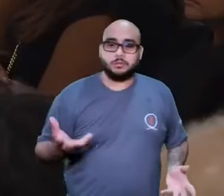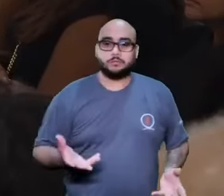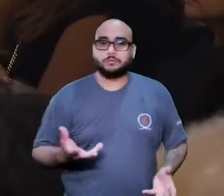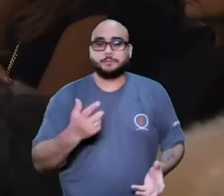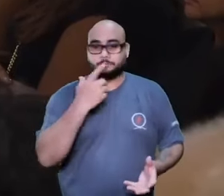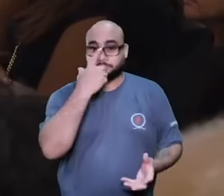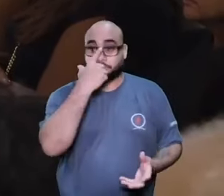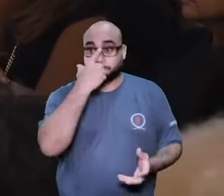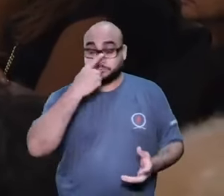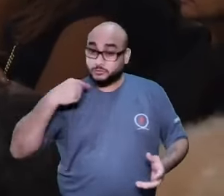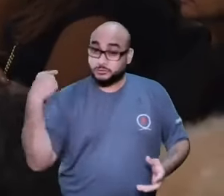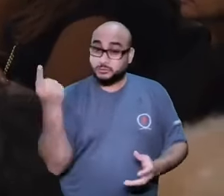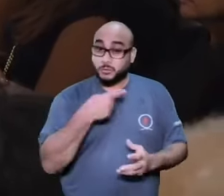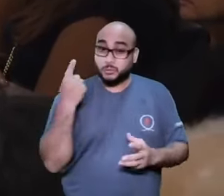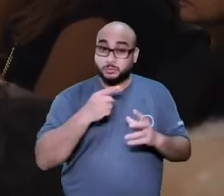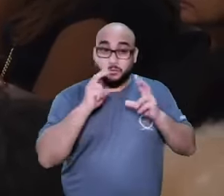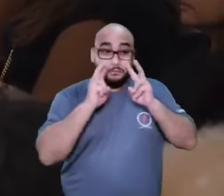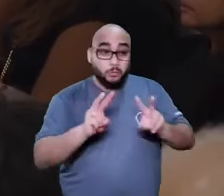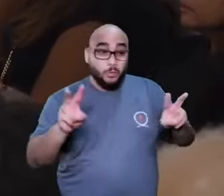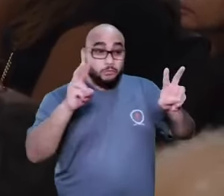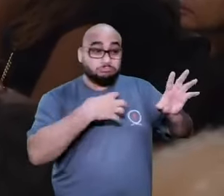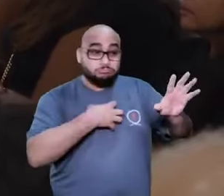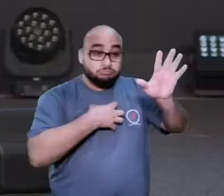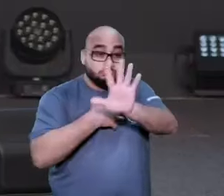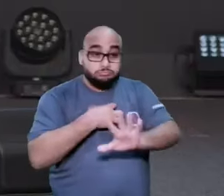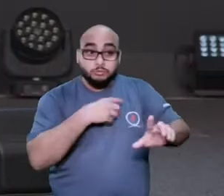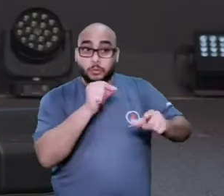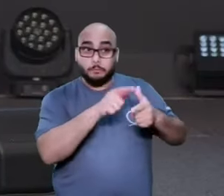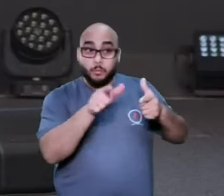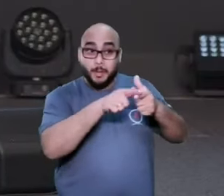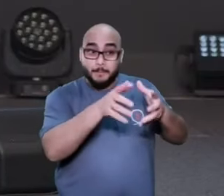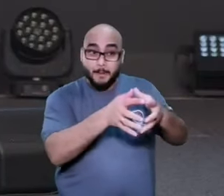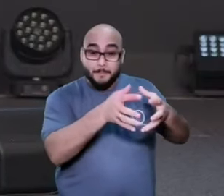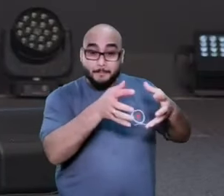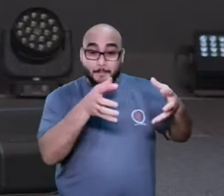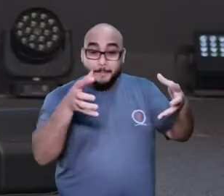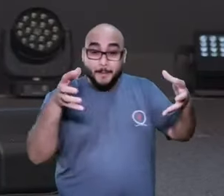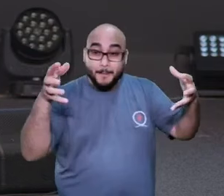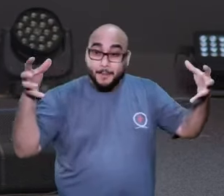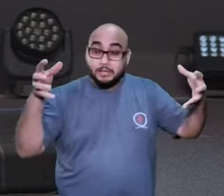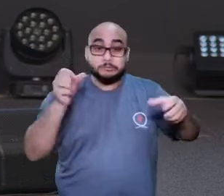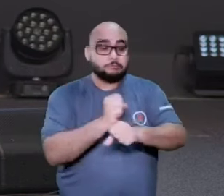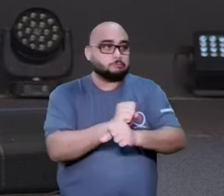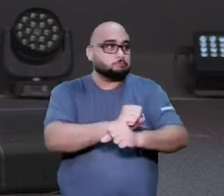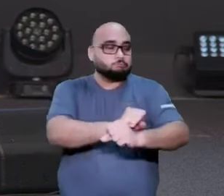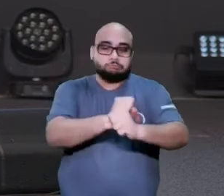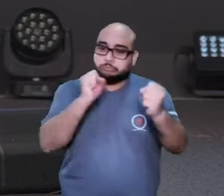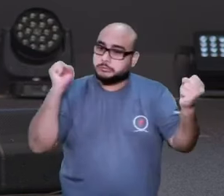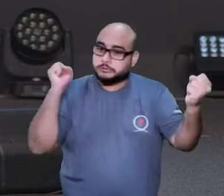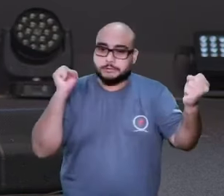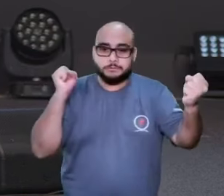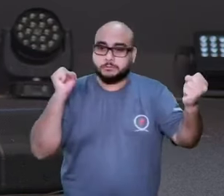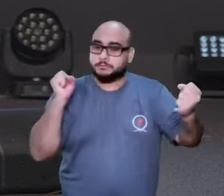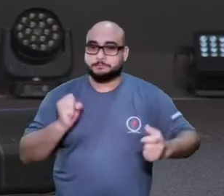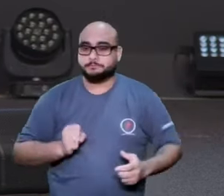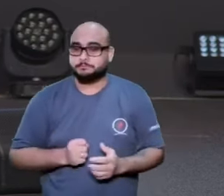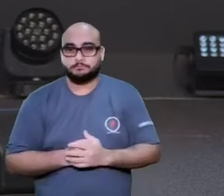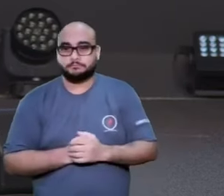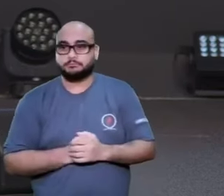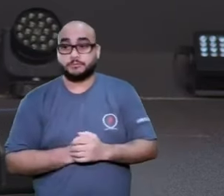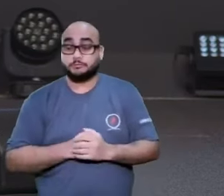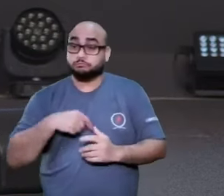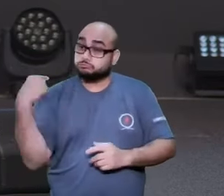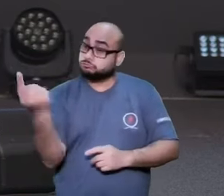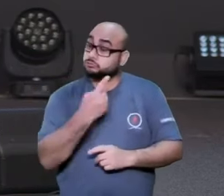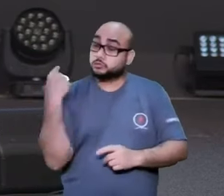a gente se depara da diante da barreira da impossibilidade e toda a nossa